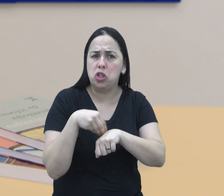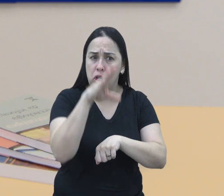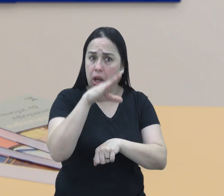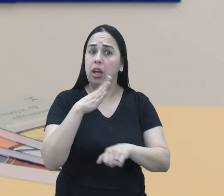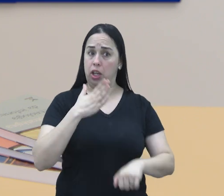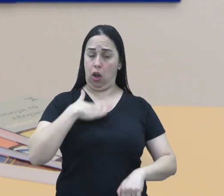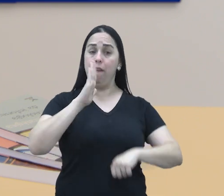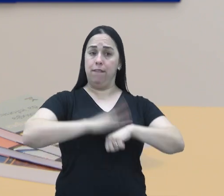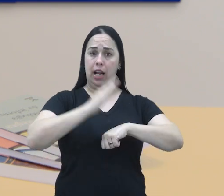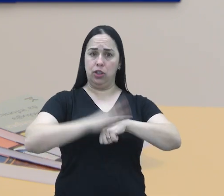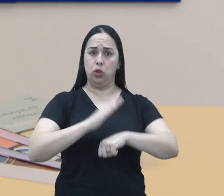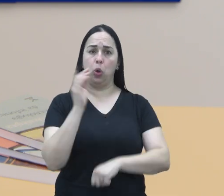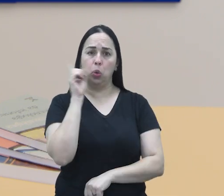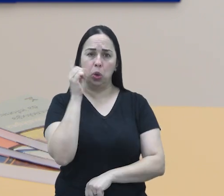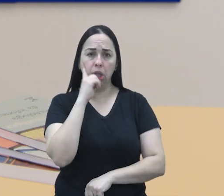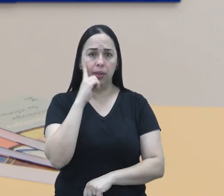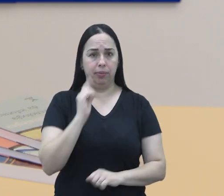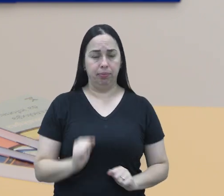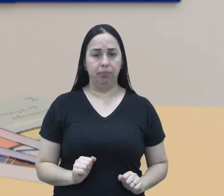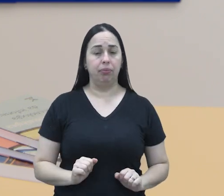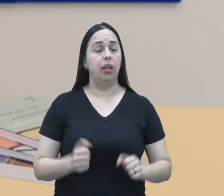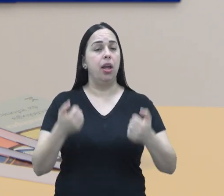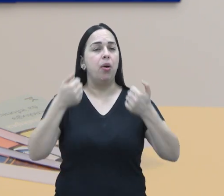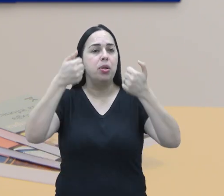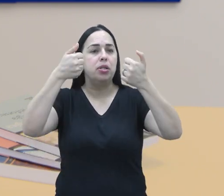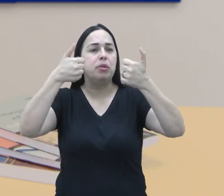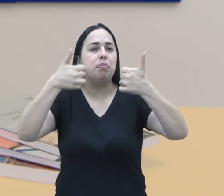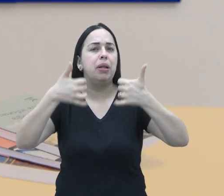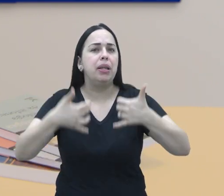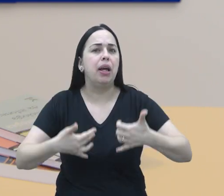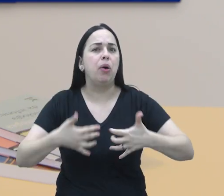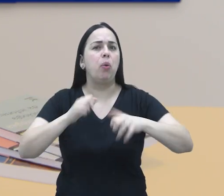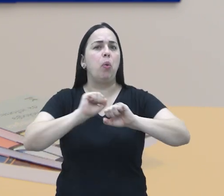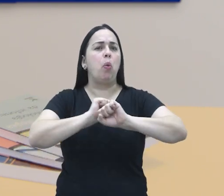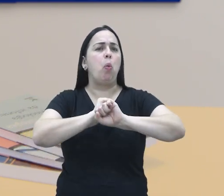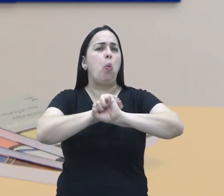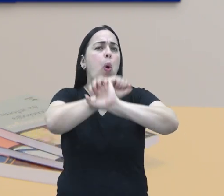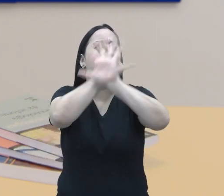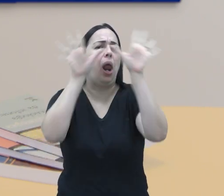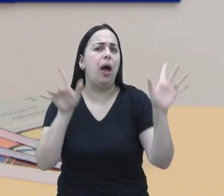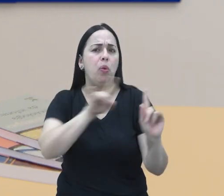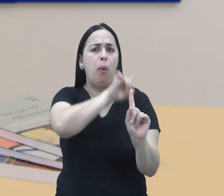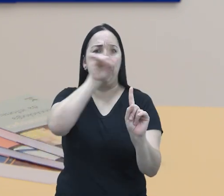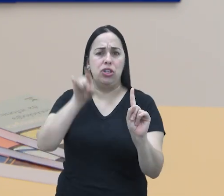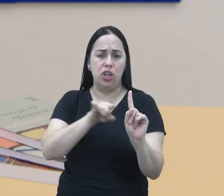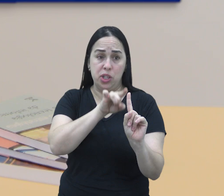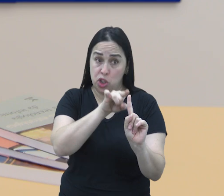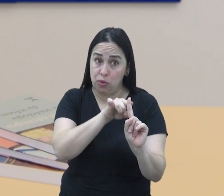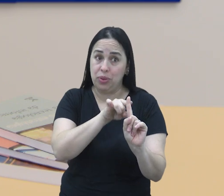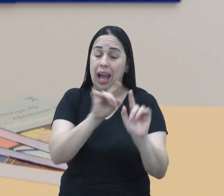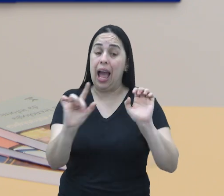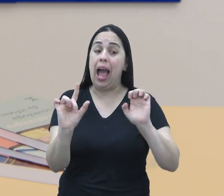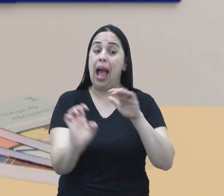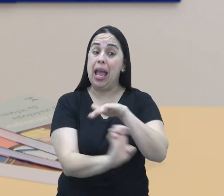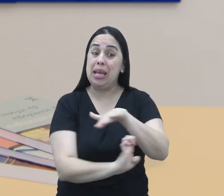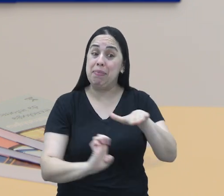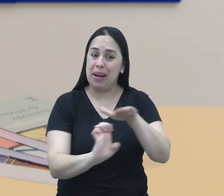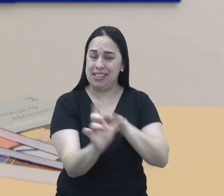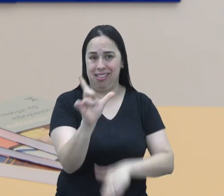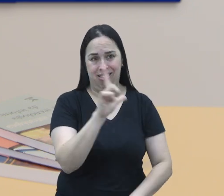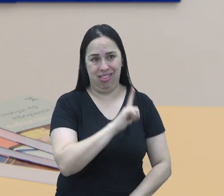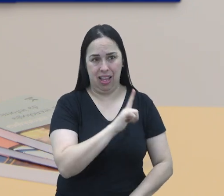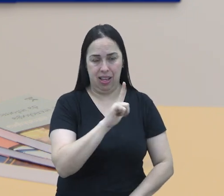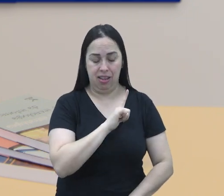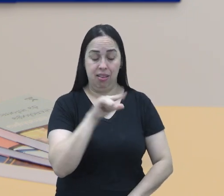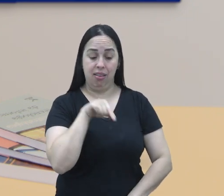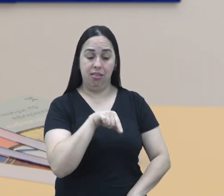que eu aplico no dia a dia. Eu deixo muito claro quais são os nossos objetivos que a empresa,